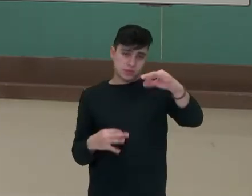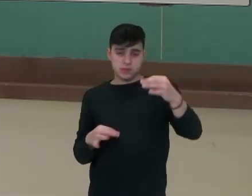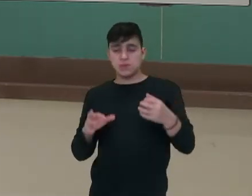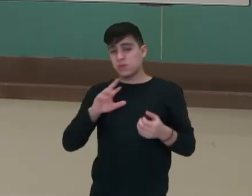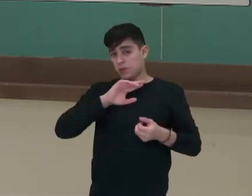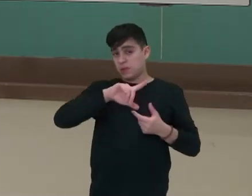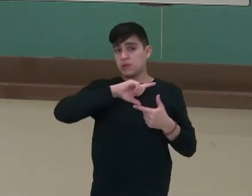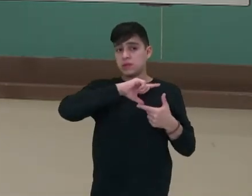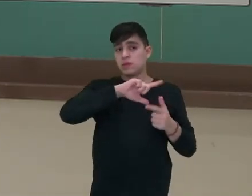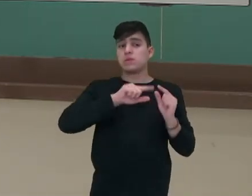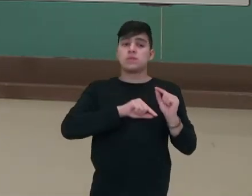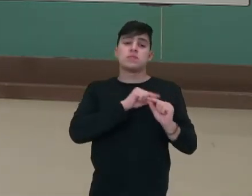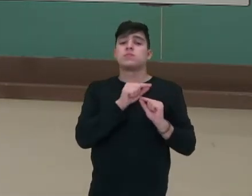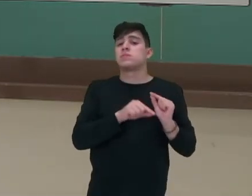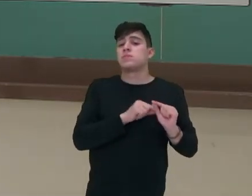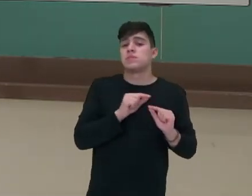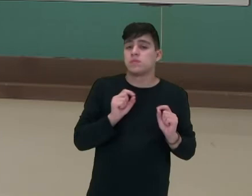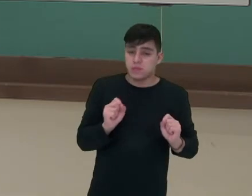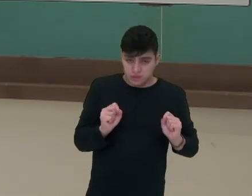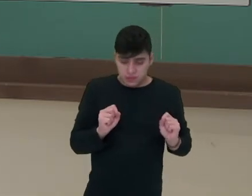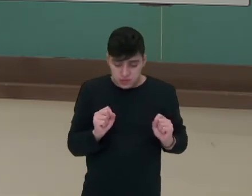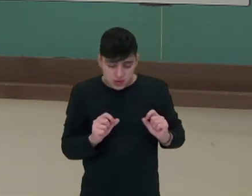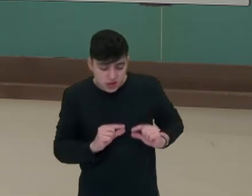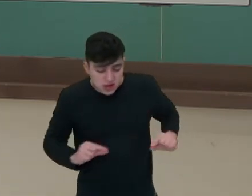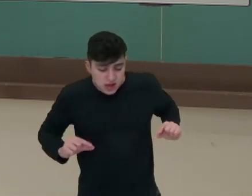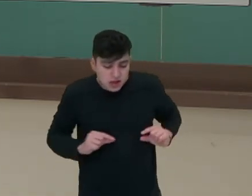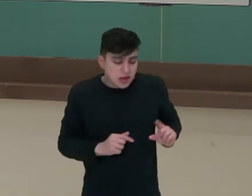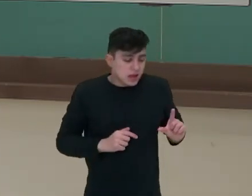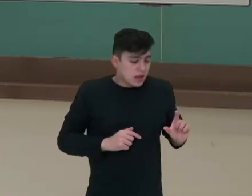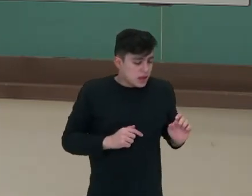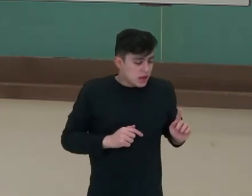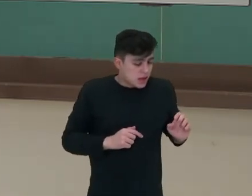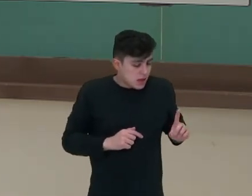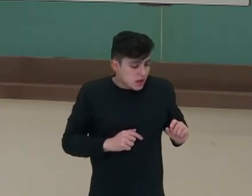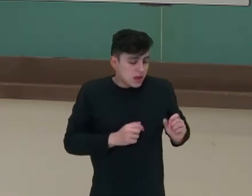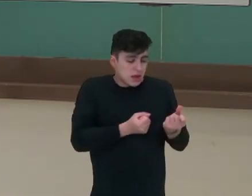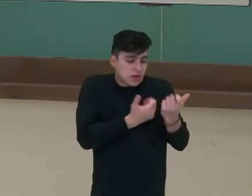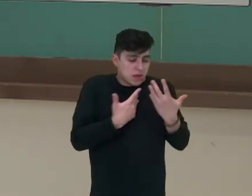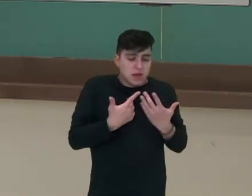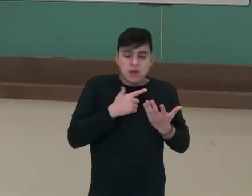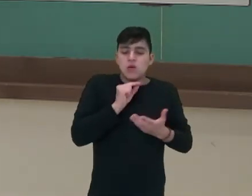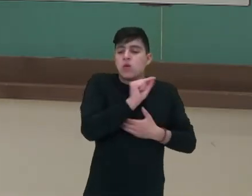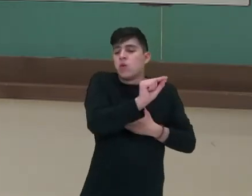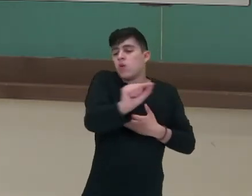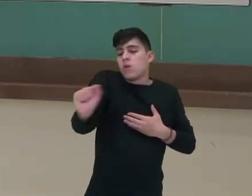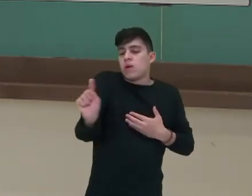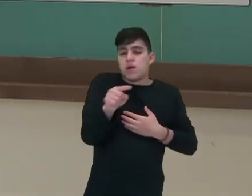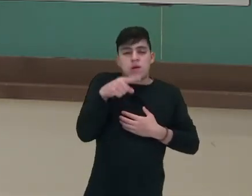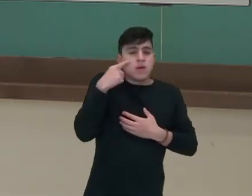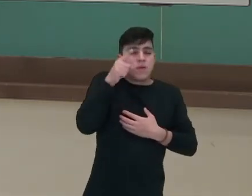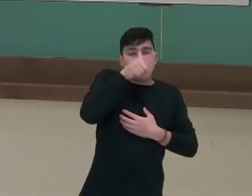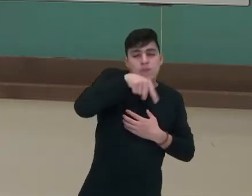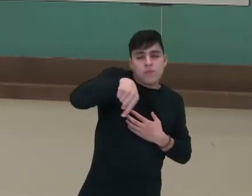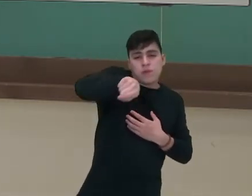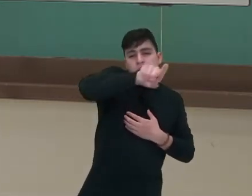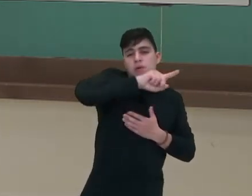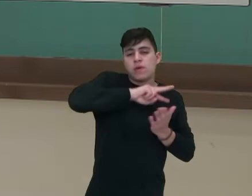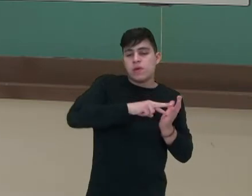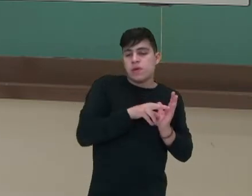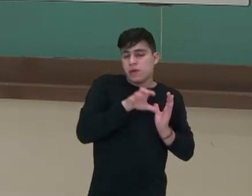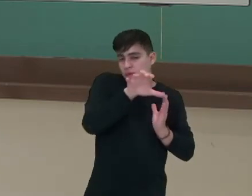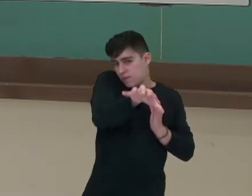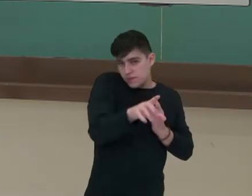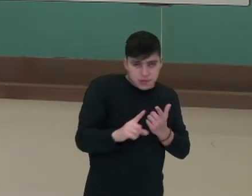não convencional, né? Pode ter uma legenda, inclusive, para representar, né? É, essa bolinha significa